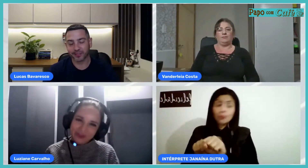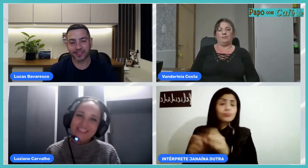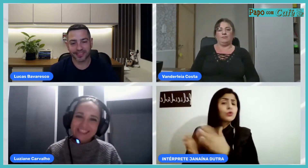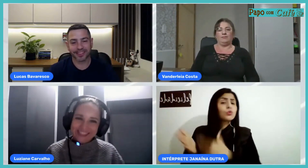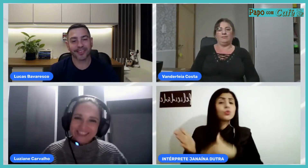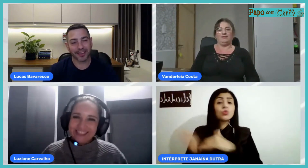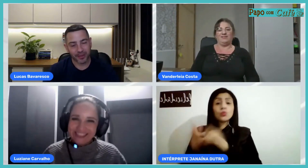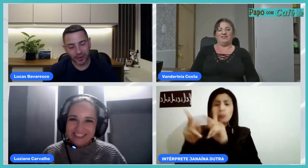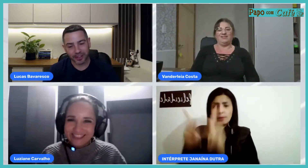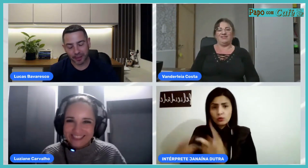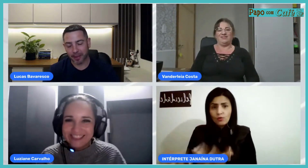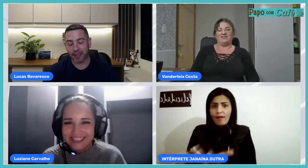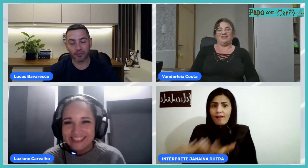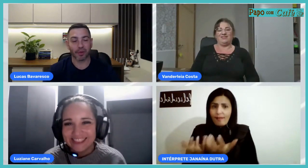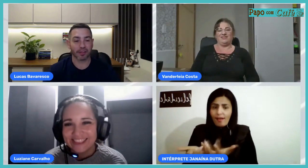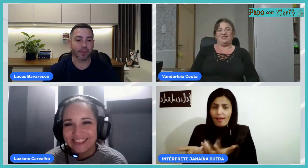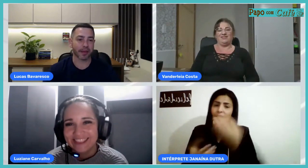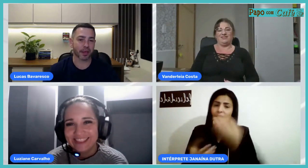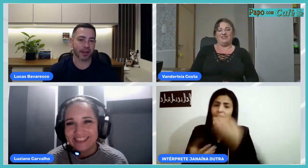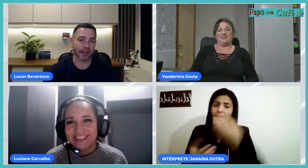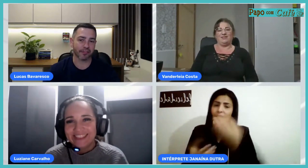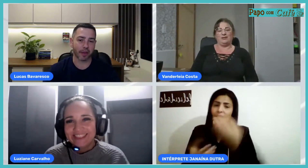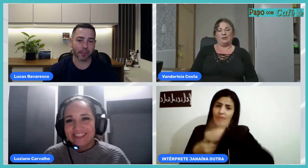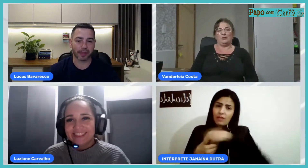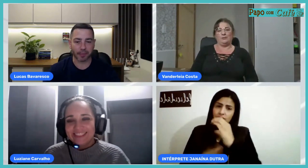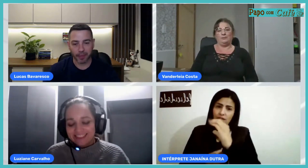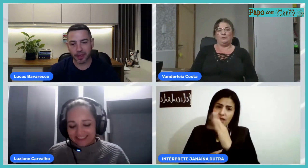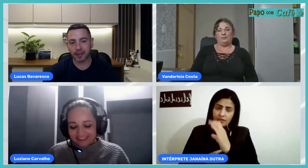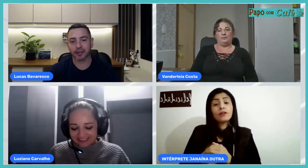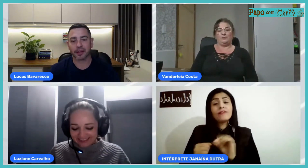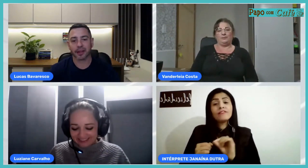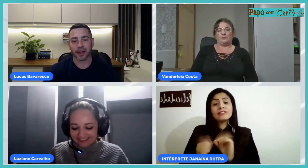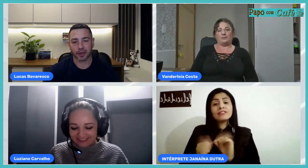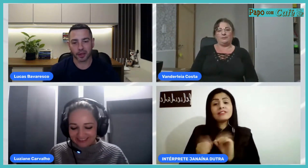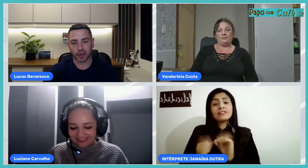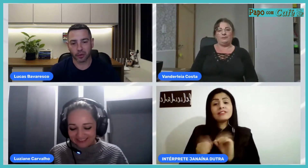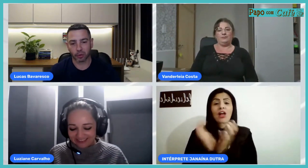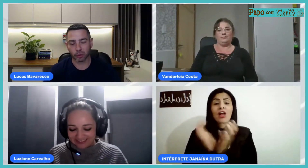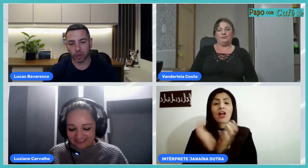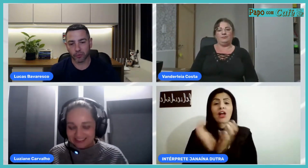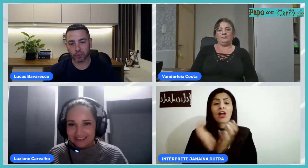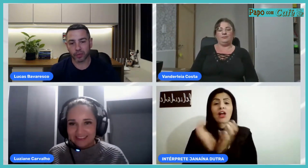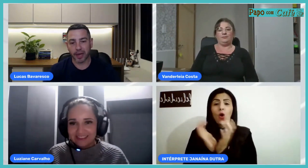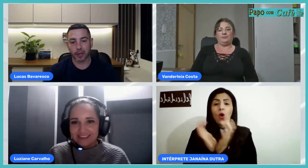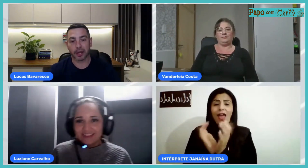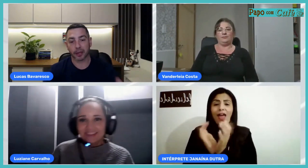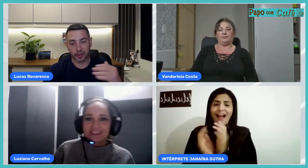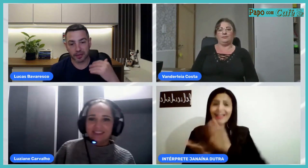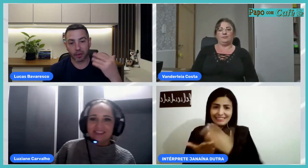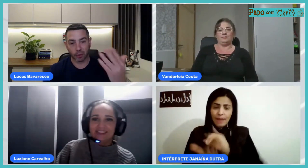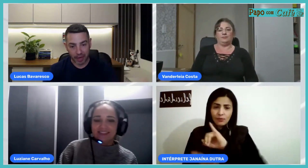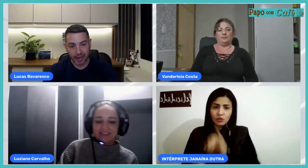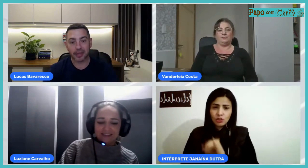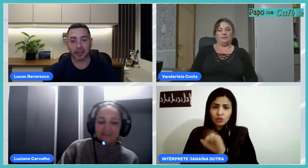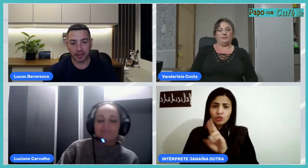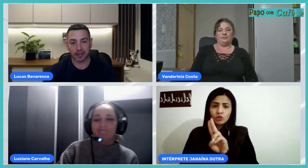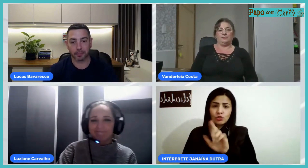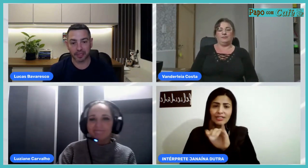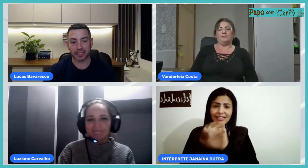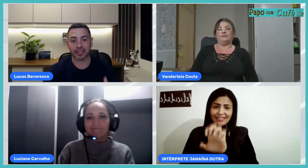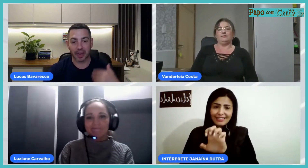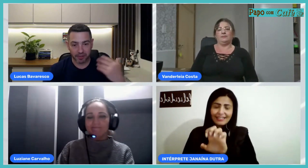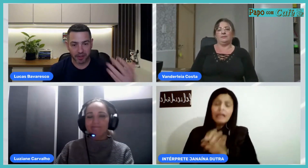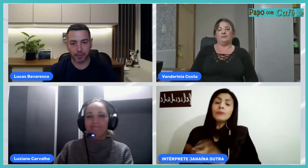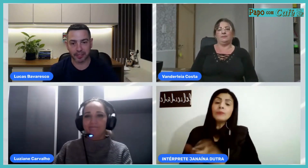A Julie. A Julie também, infelizmente, né? Veio a pandemia, a gente encontrou a dificuldade, né, de ser online